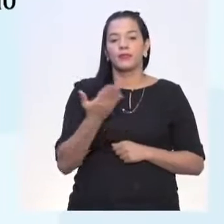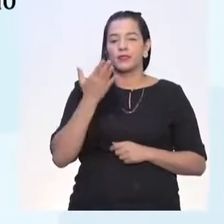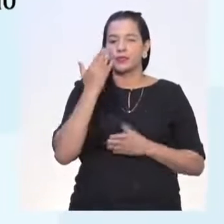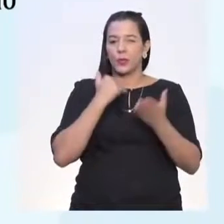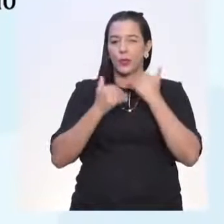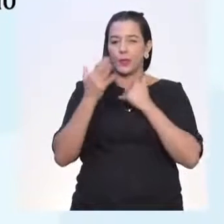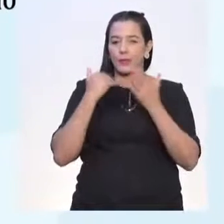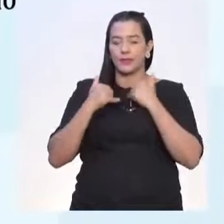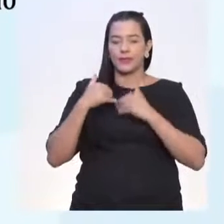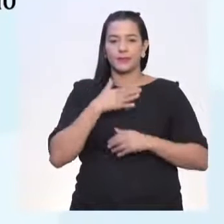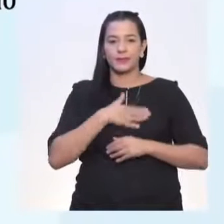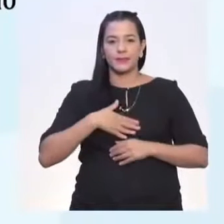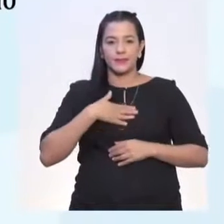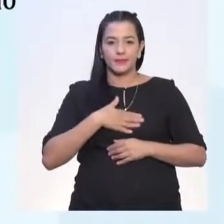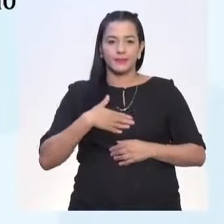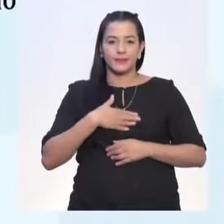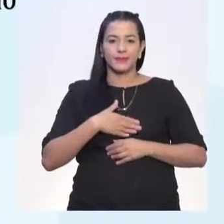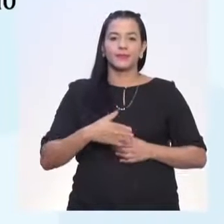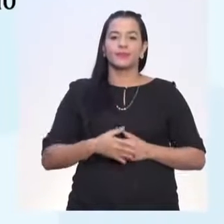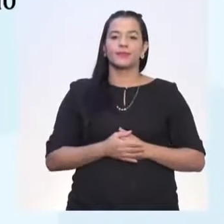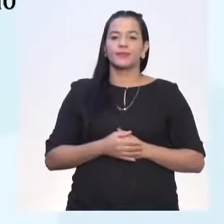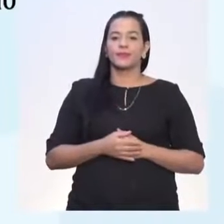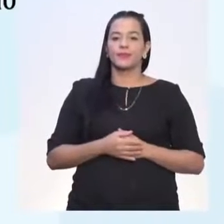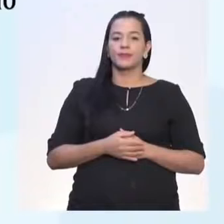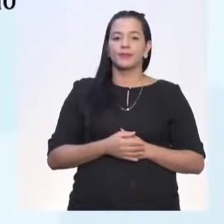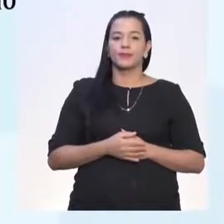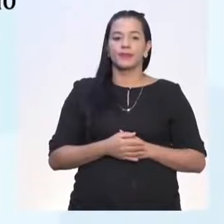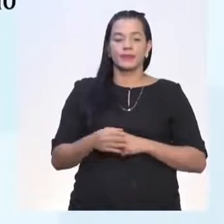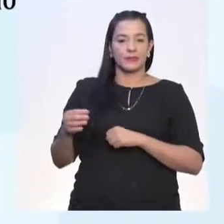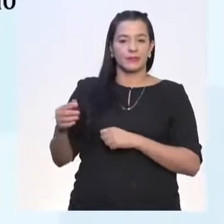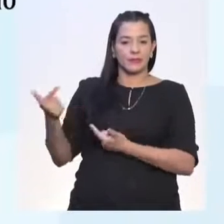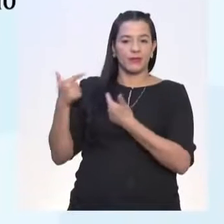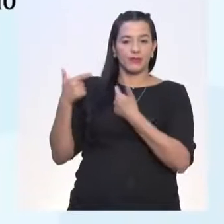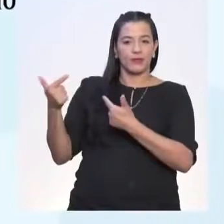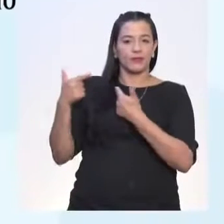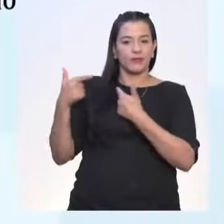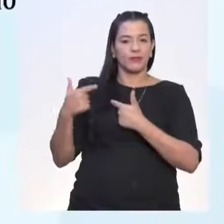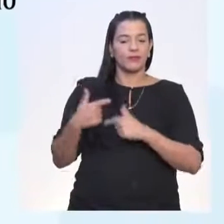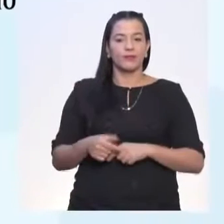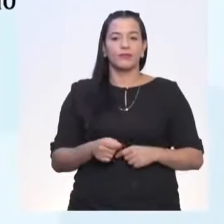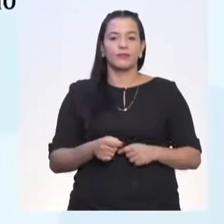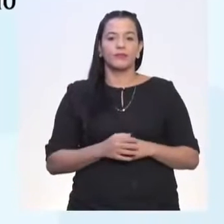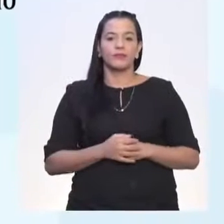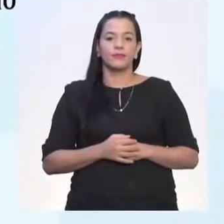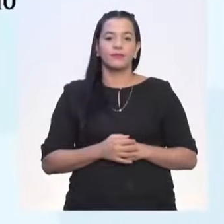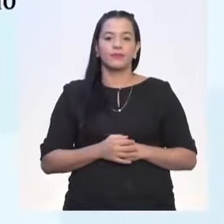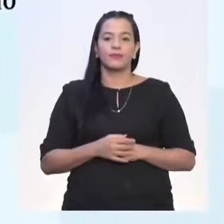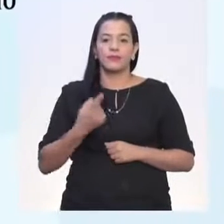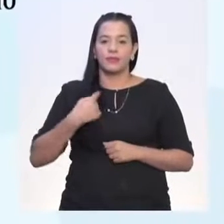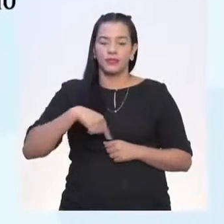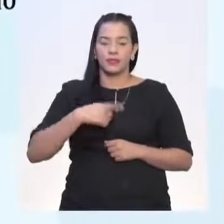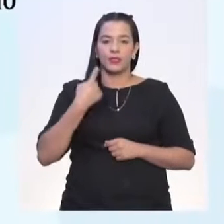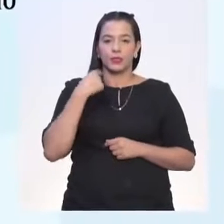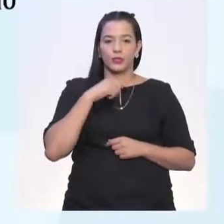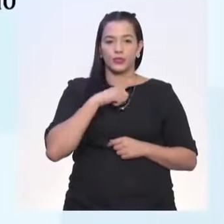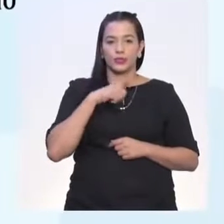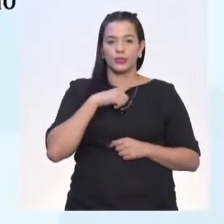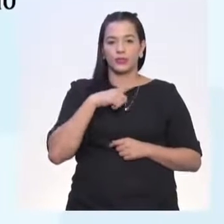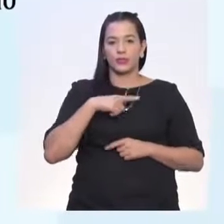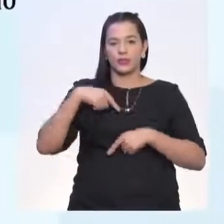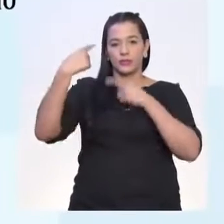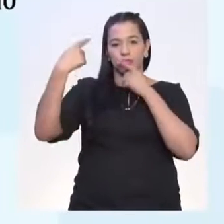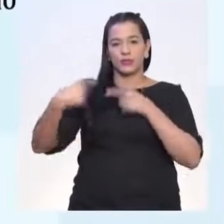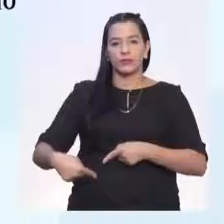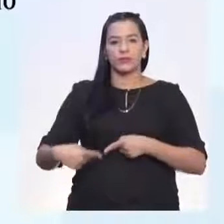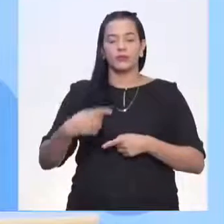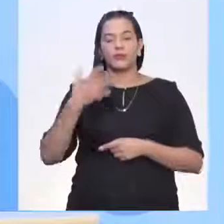ali uma pizza quentinha, tira do forno e tal. O pessoal está me xingando, João? Não, né? Ainda não. Ainda não, né? Mas eu tenho um desafio aqui, viu? Que eu,